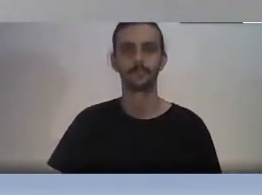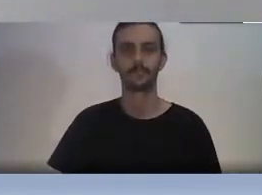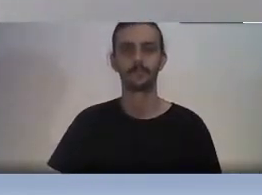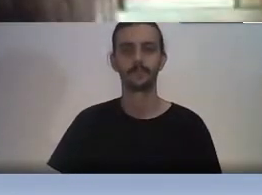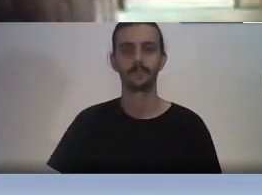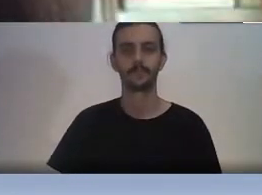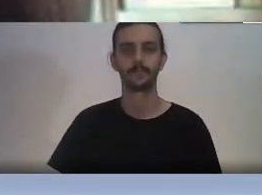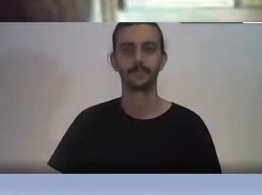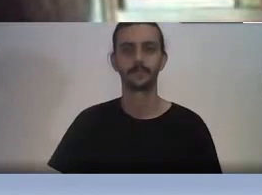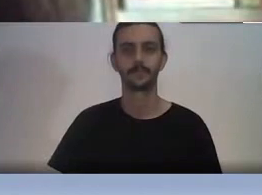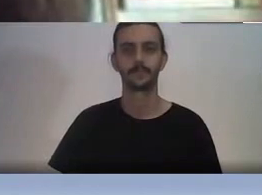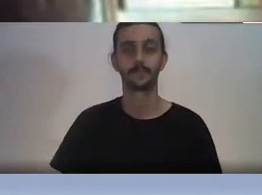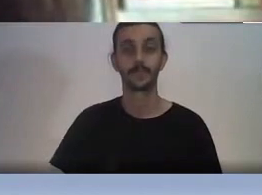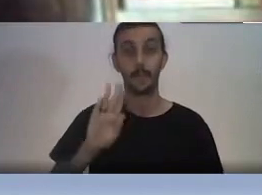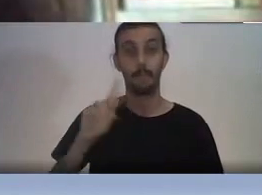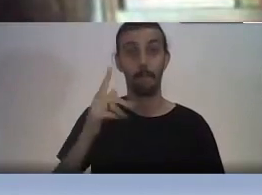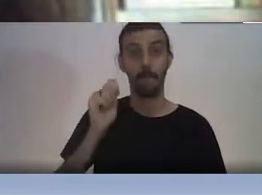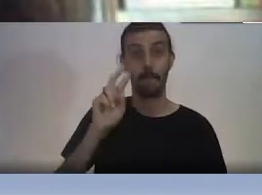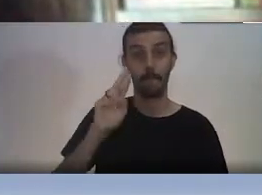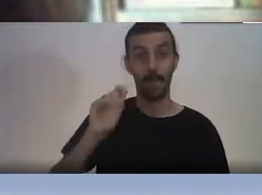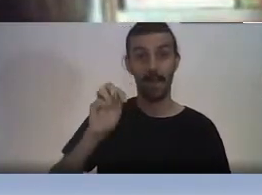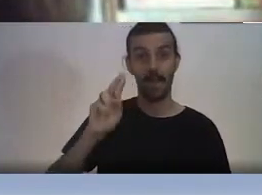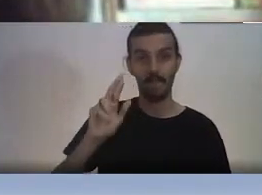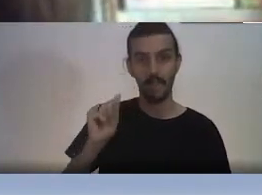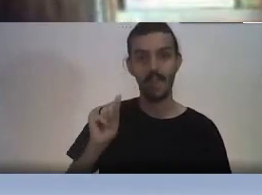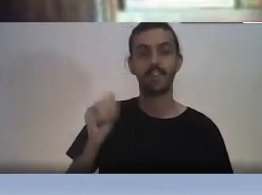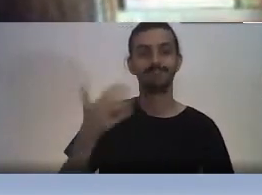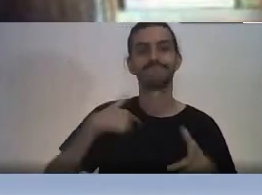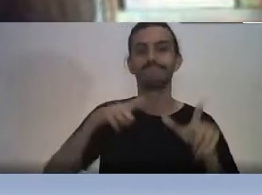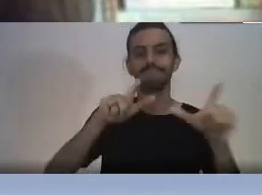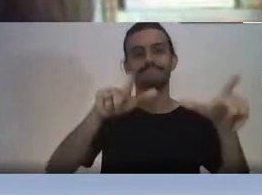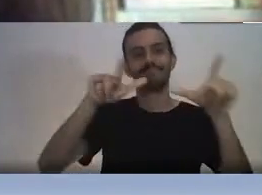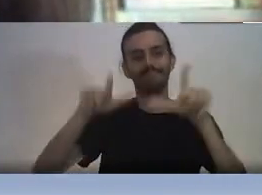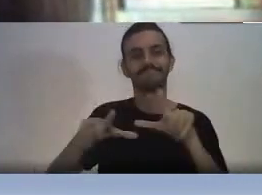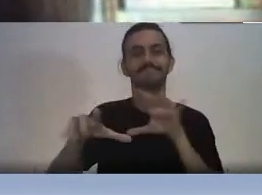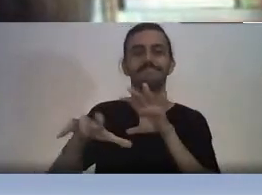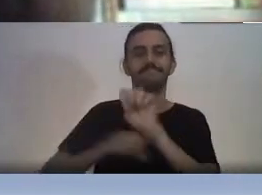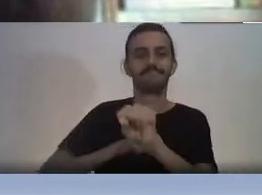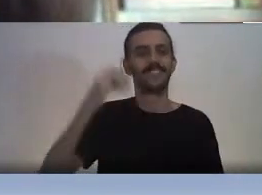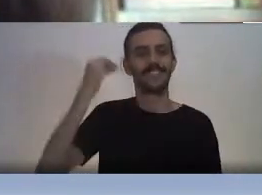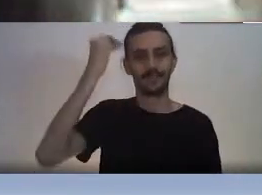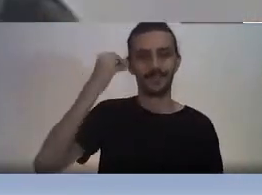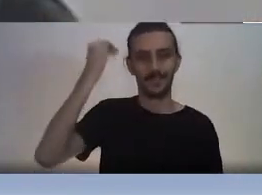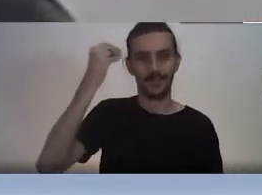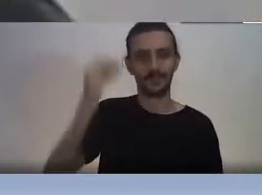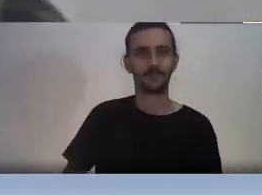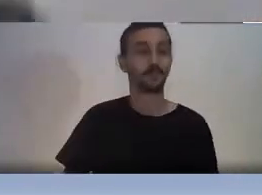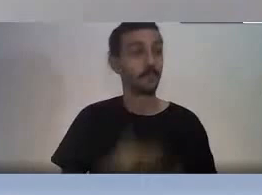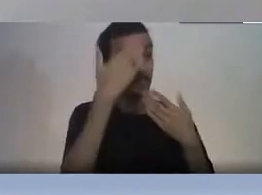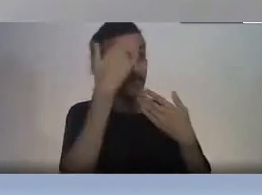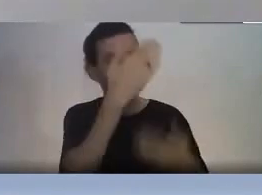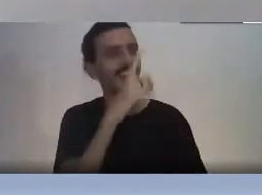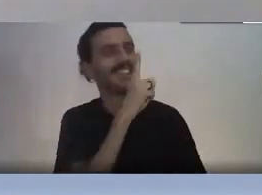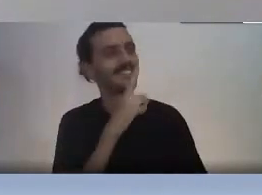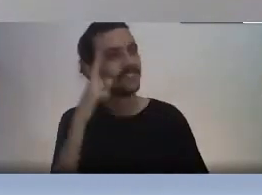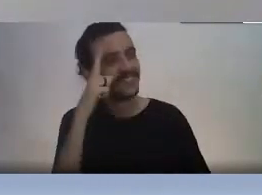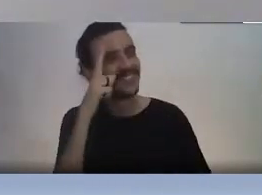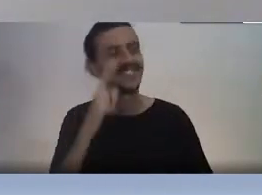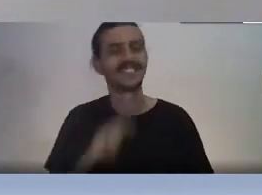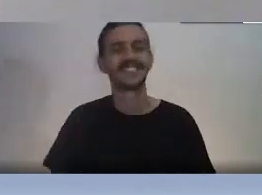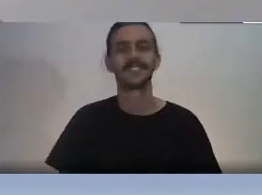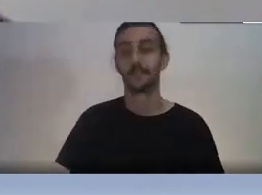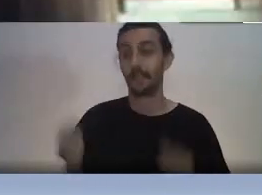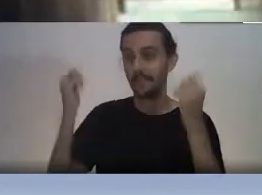Bárbara da Rosa de Sene, eu lhe concedo o grau de psicóloga. Muito obrigada, professora Lúcia.